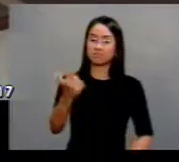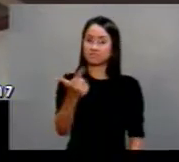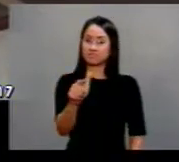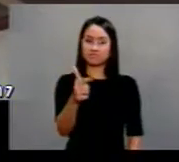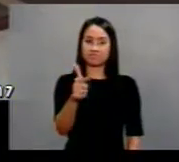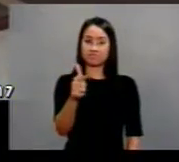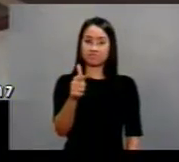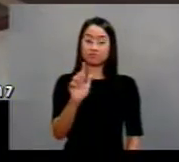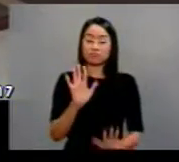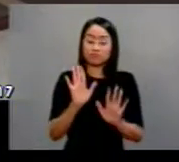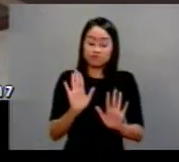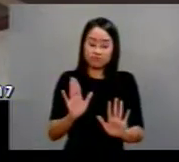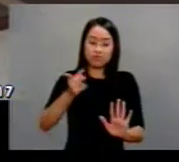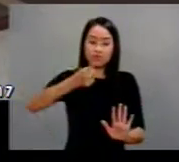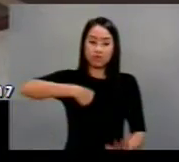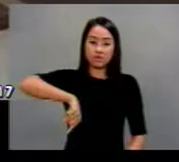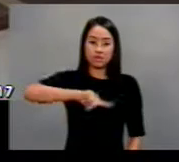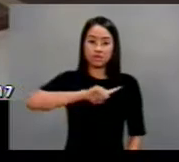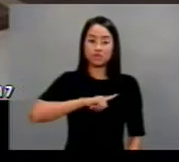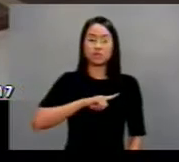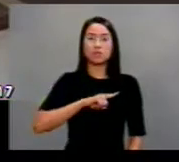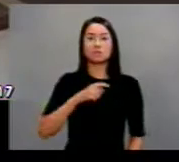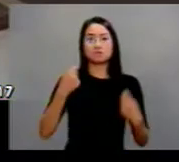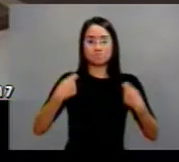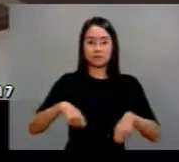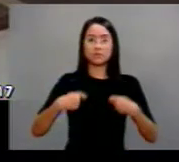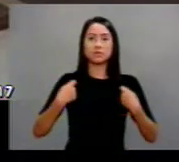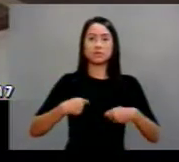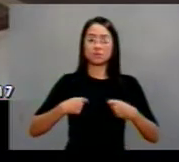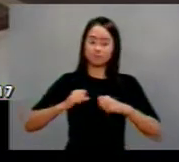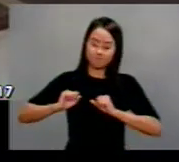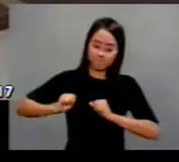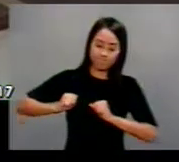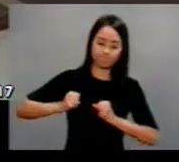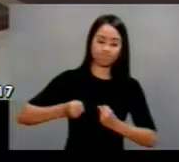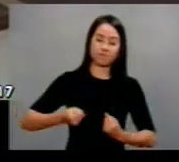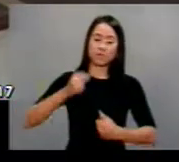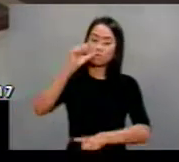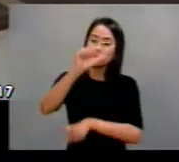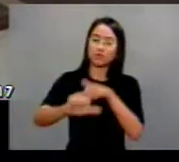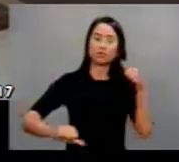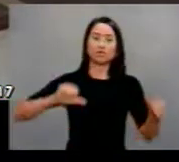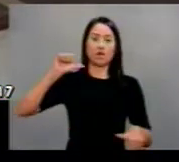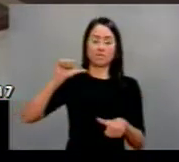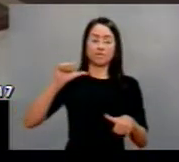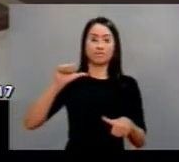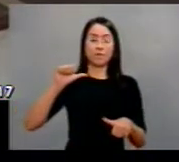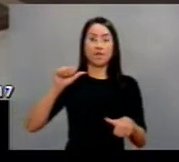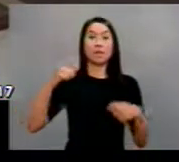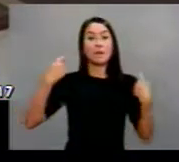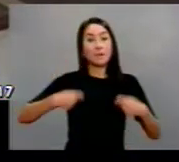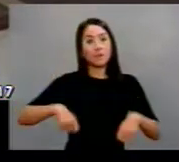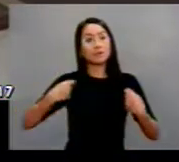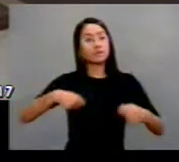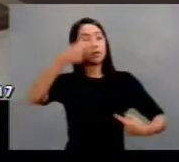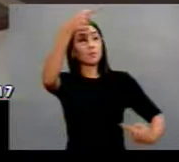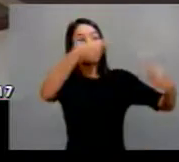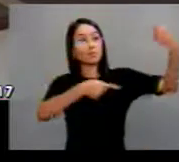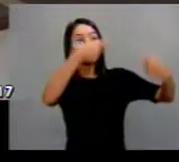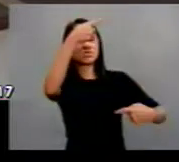Superar essa sucessão de escândalos, fazer uma grande, ampla e democrática reforma